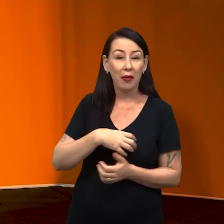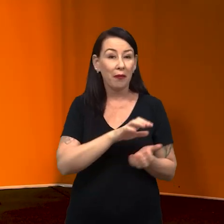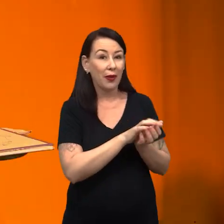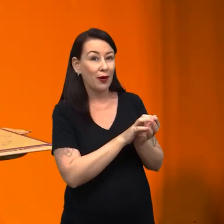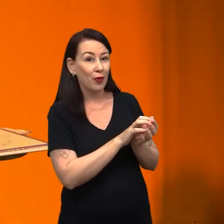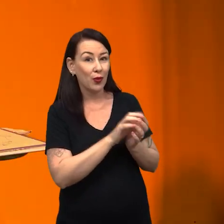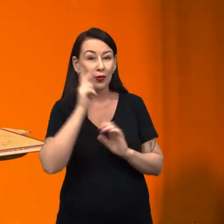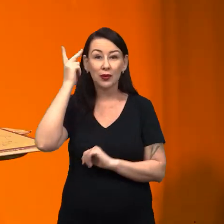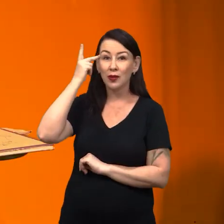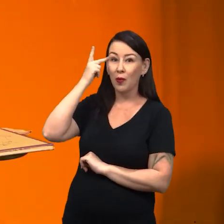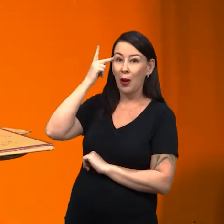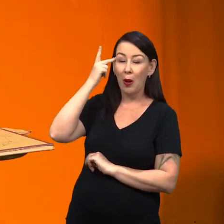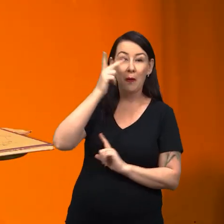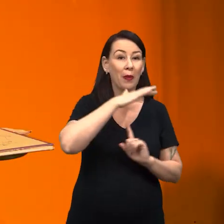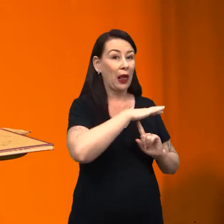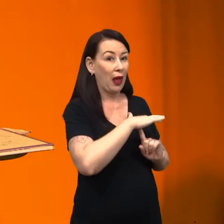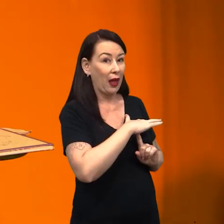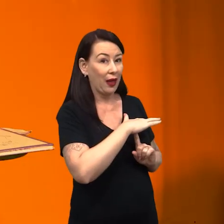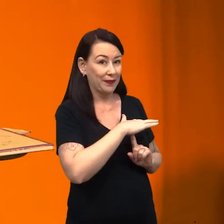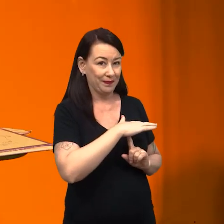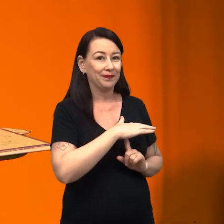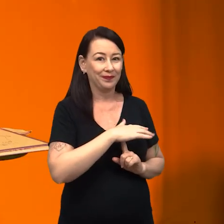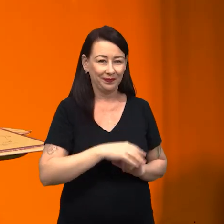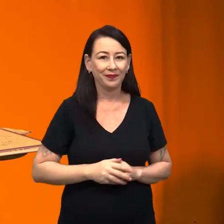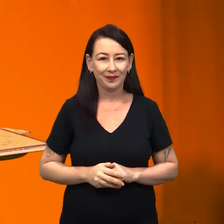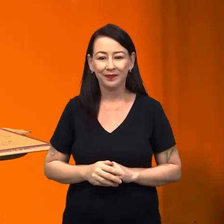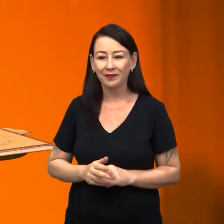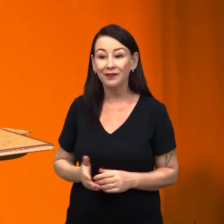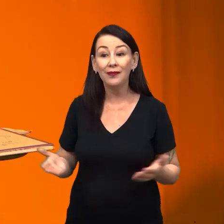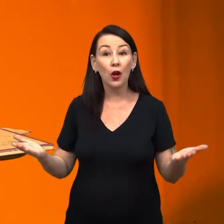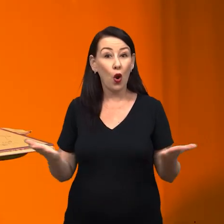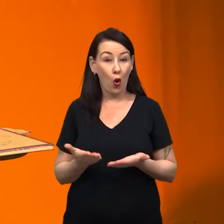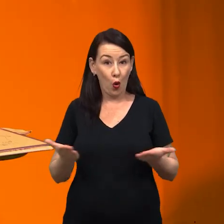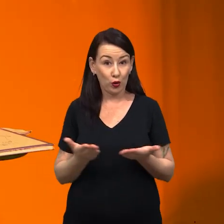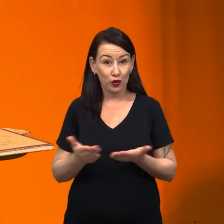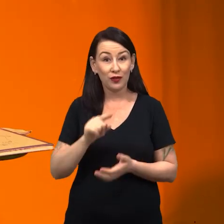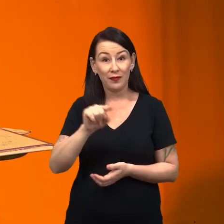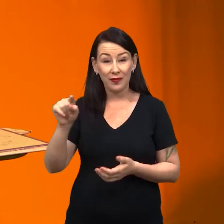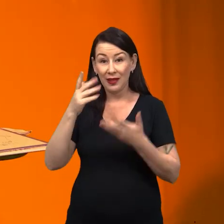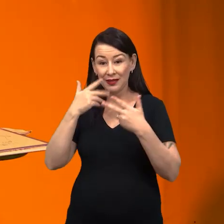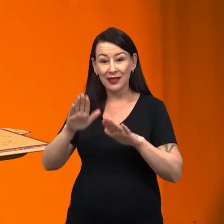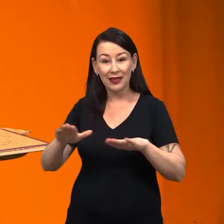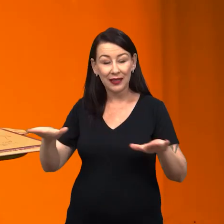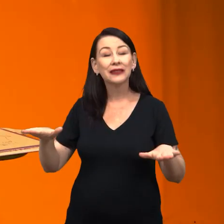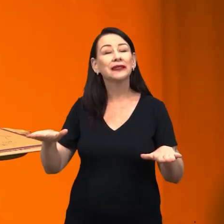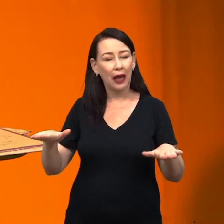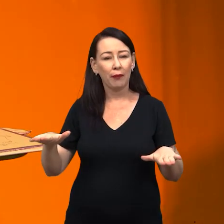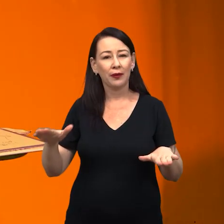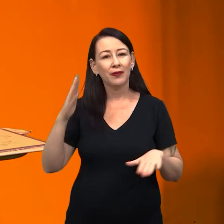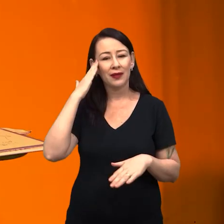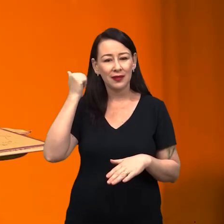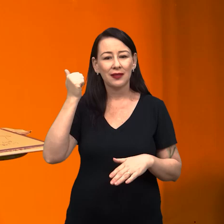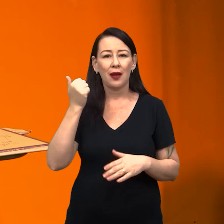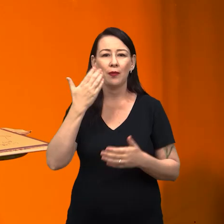Paraná. E hoje as crianças dessa comunidade sabem o repertório do seu